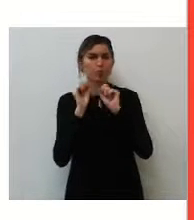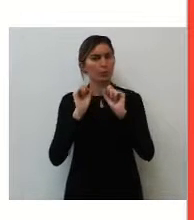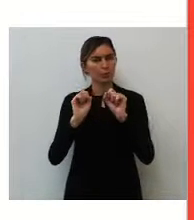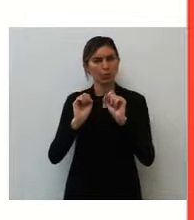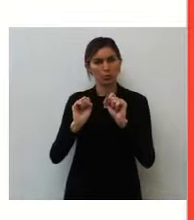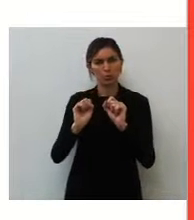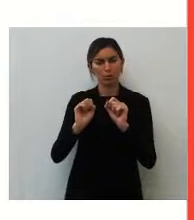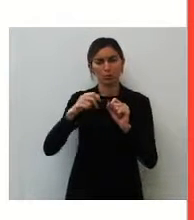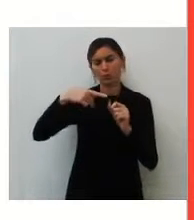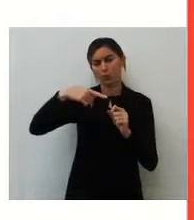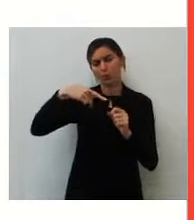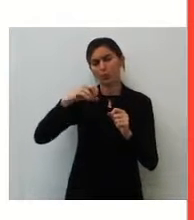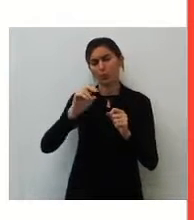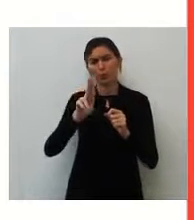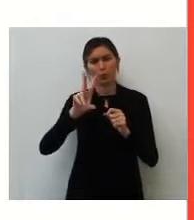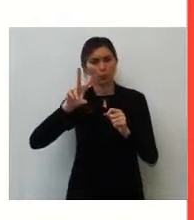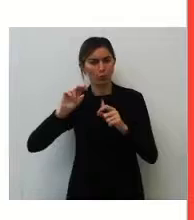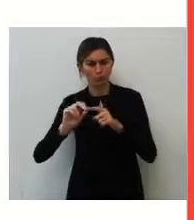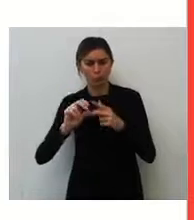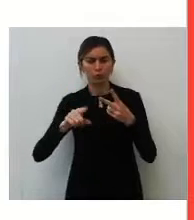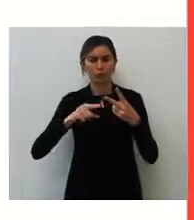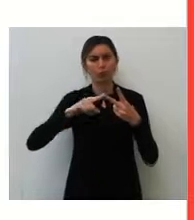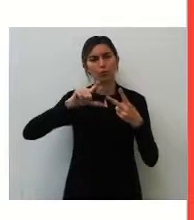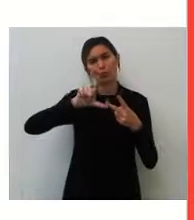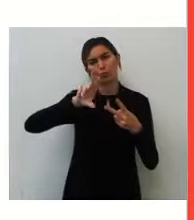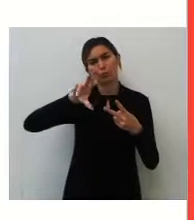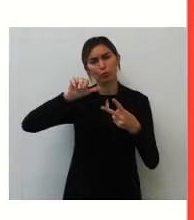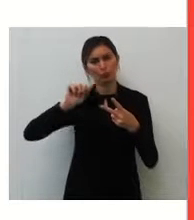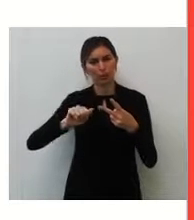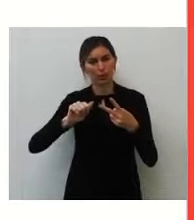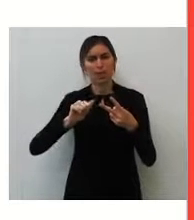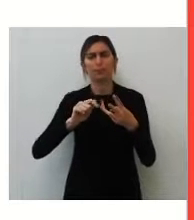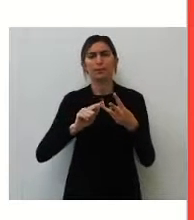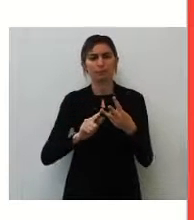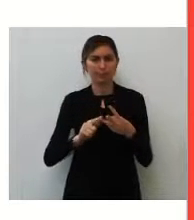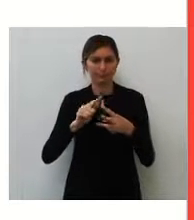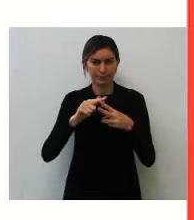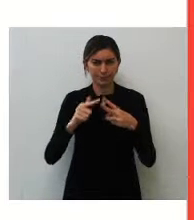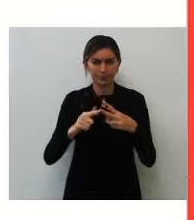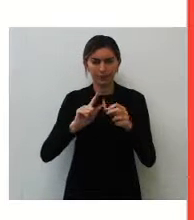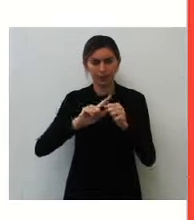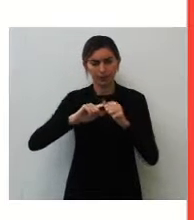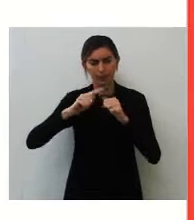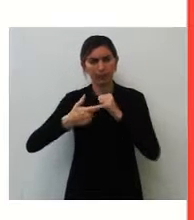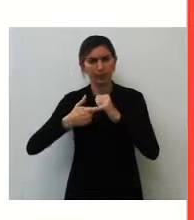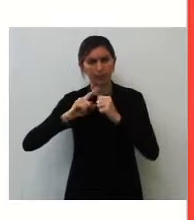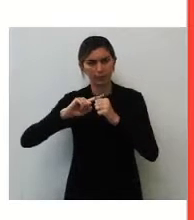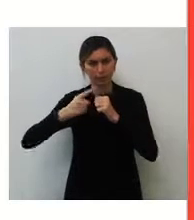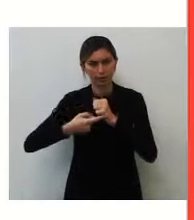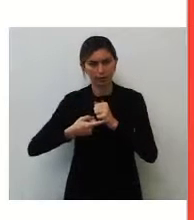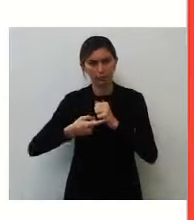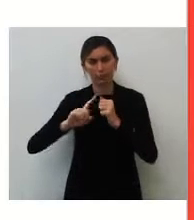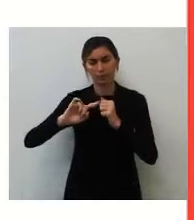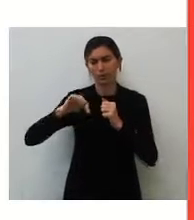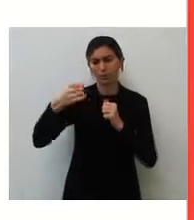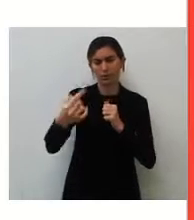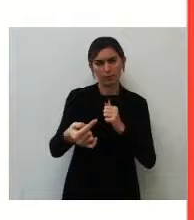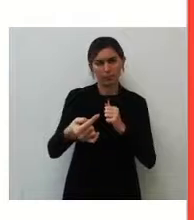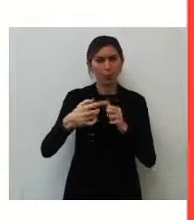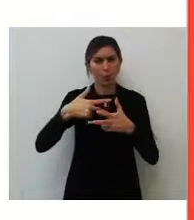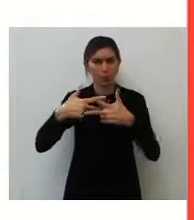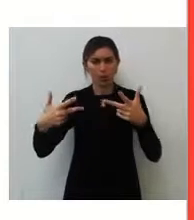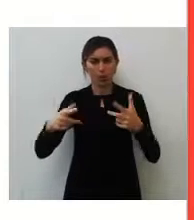polvo e lula frescos também tá lembra disso o adjetivo quando ele vem após